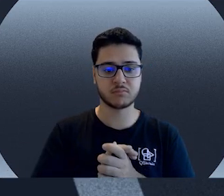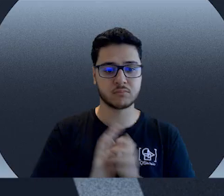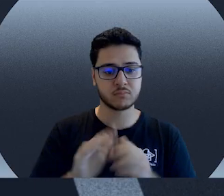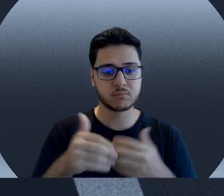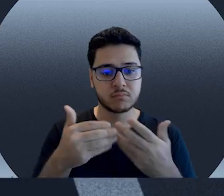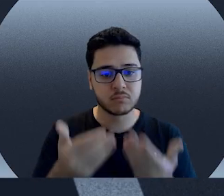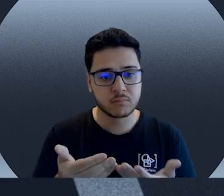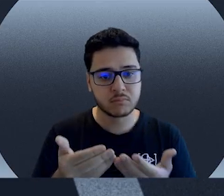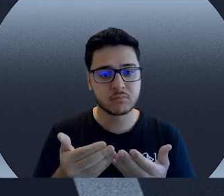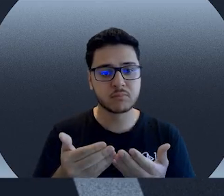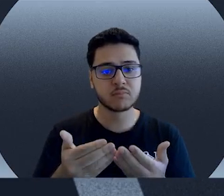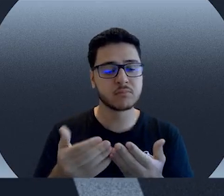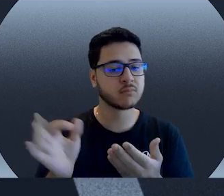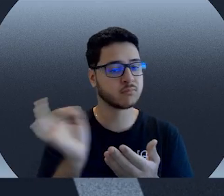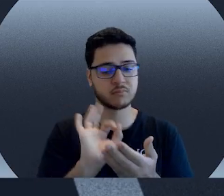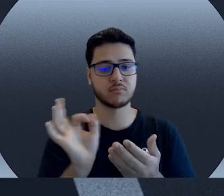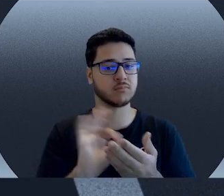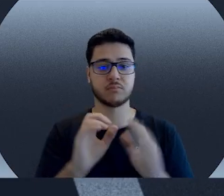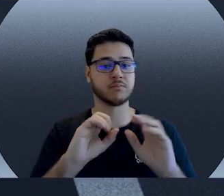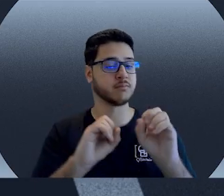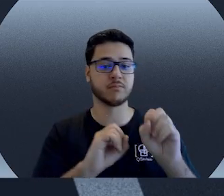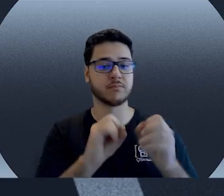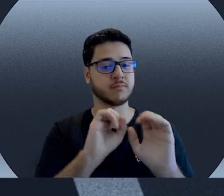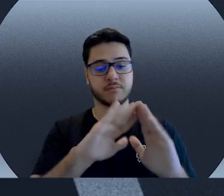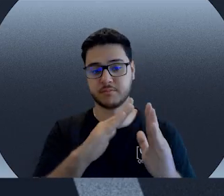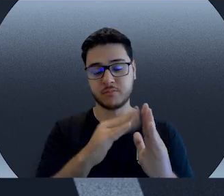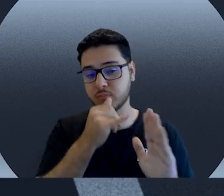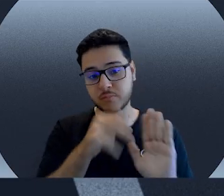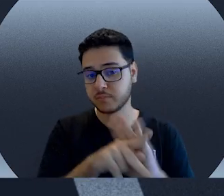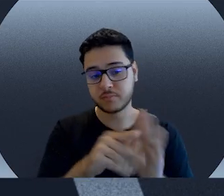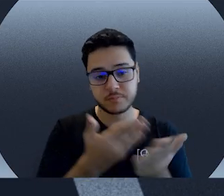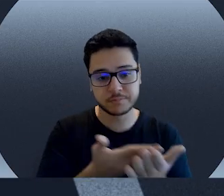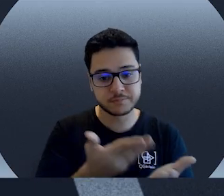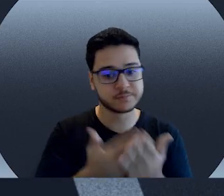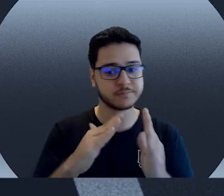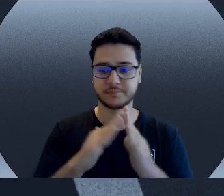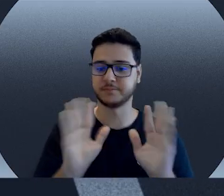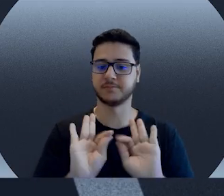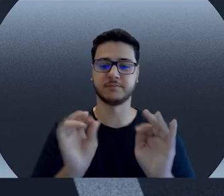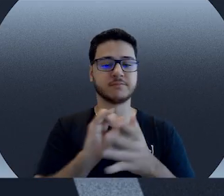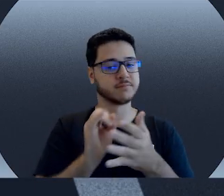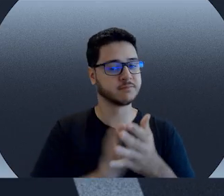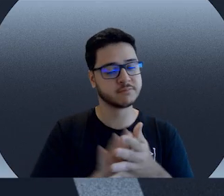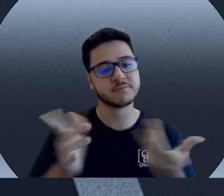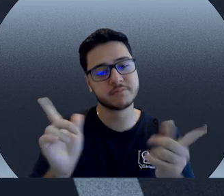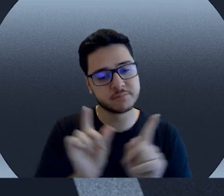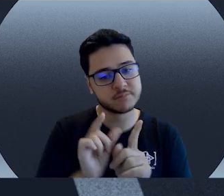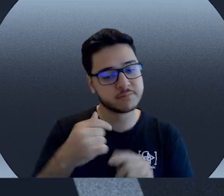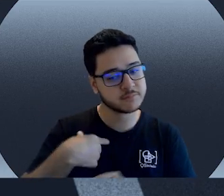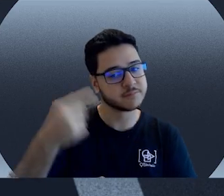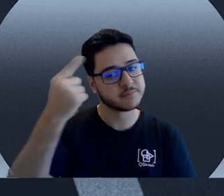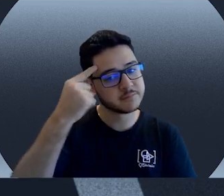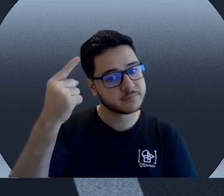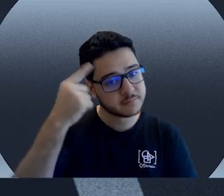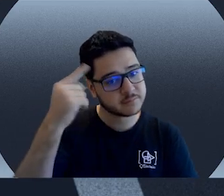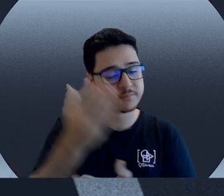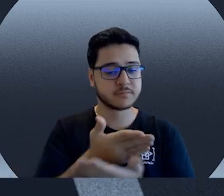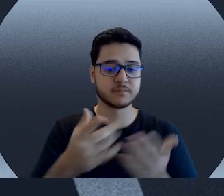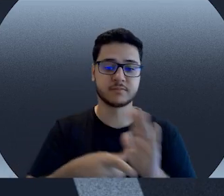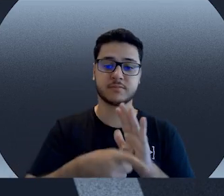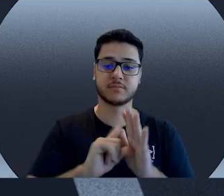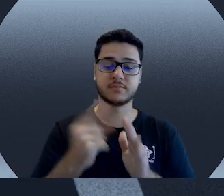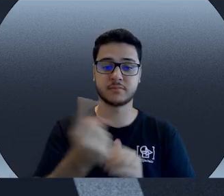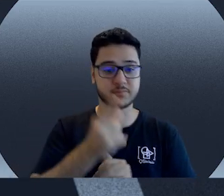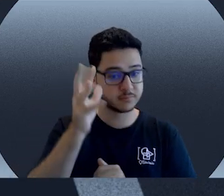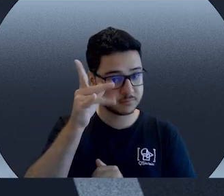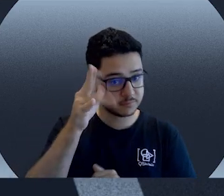Para a próxima aula. Não é um dever de casa, tá? É uma microtarefa, assim, para ficar na cabecinha de vocês antes da gente